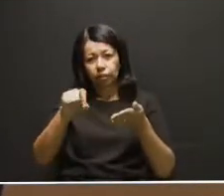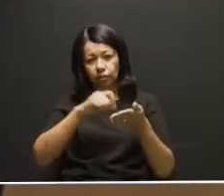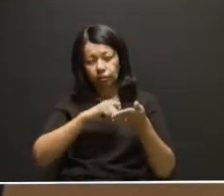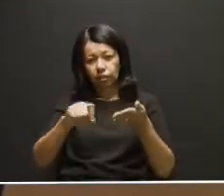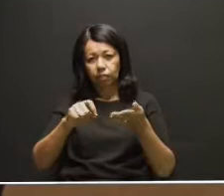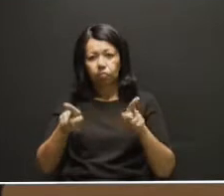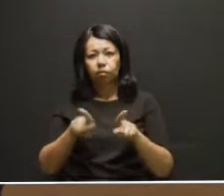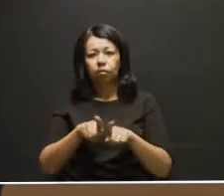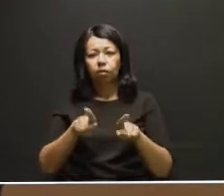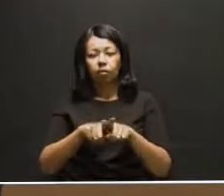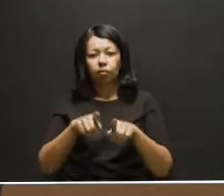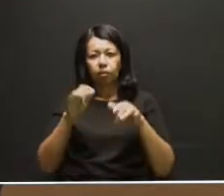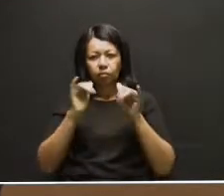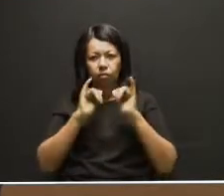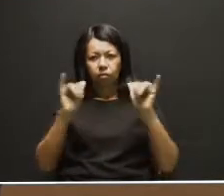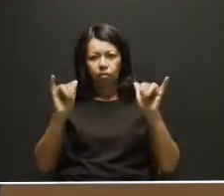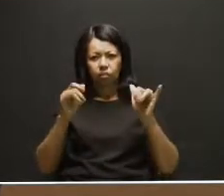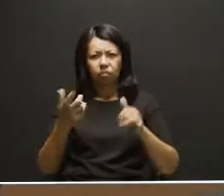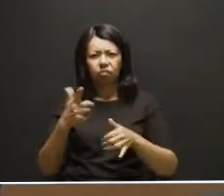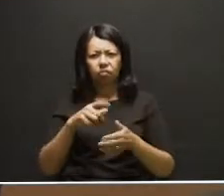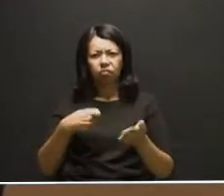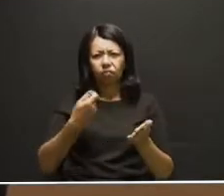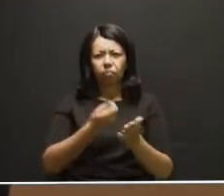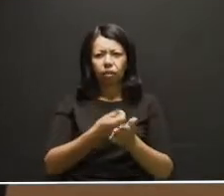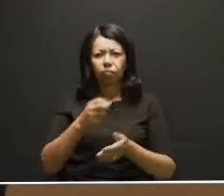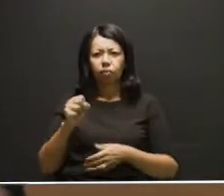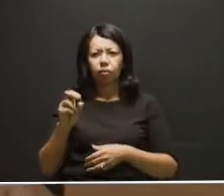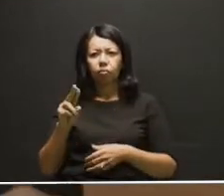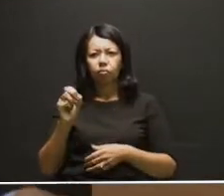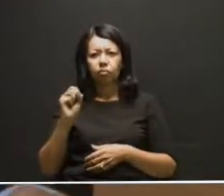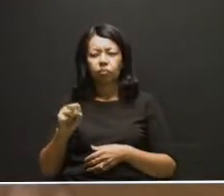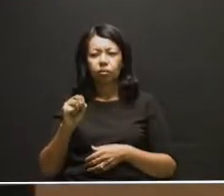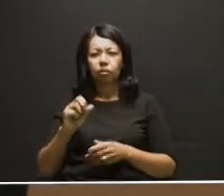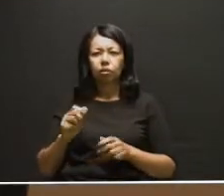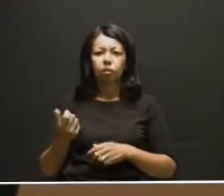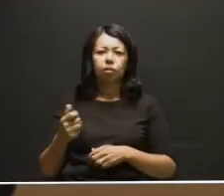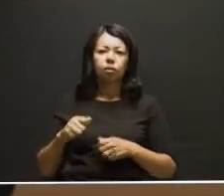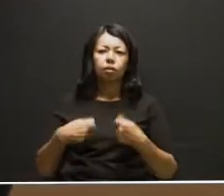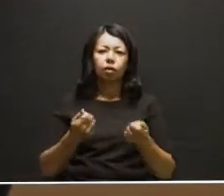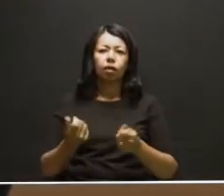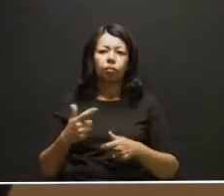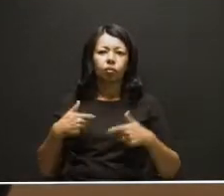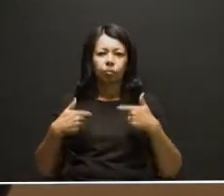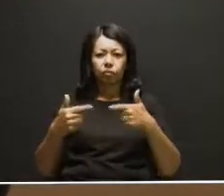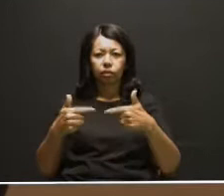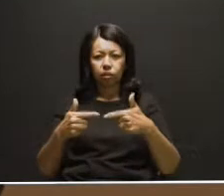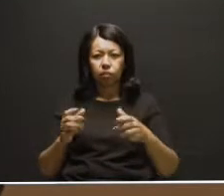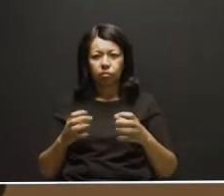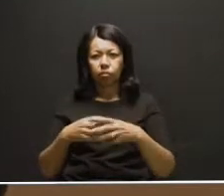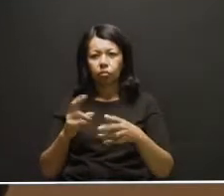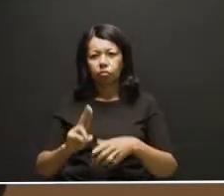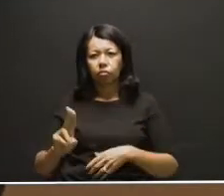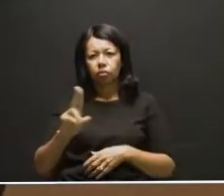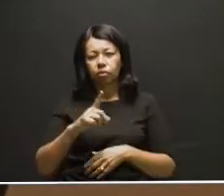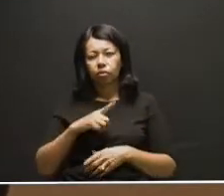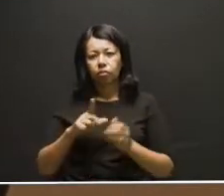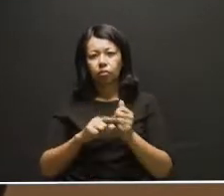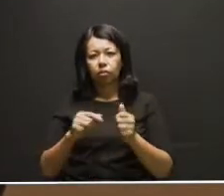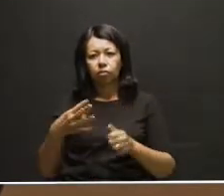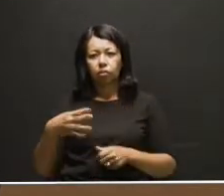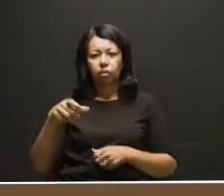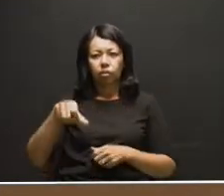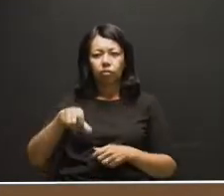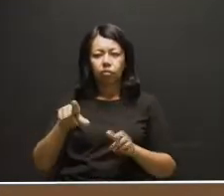bem como dados despesas custeadas pelo sus e dá outras providências essas comissões usando da prerrogativa prevista no artigo